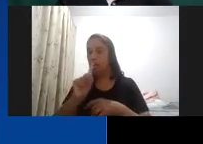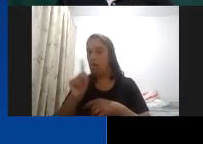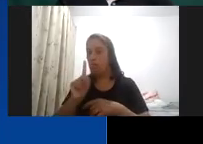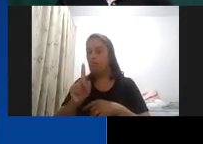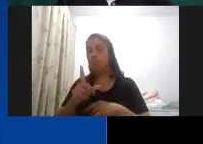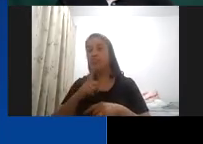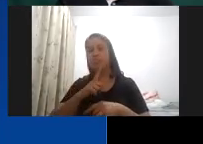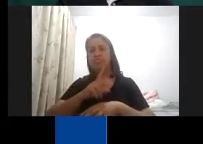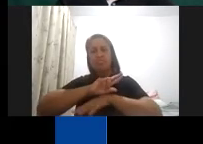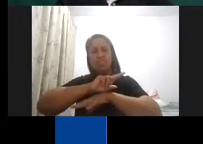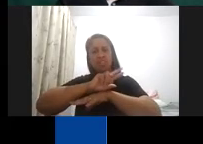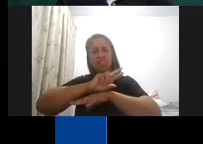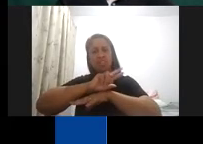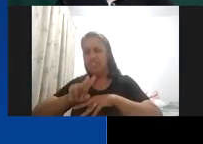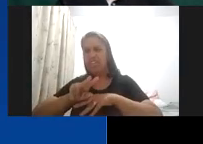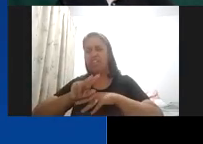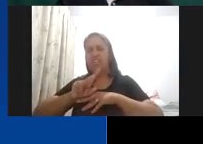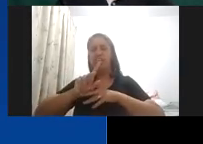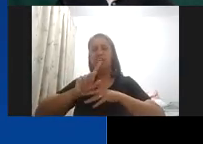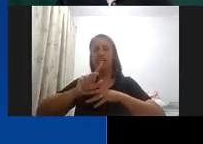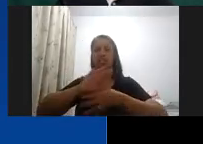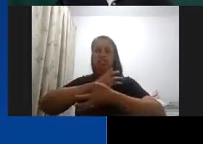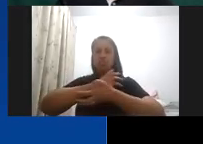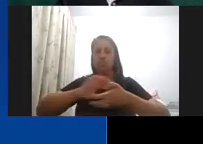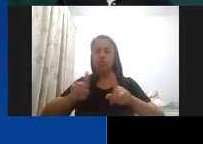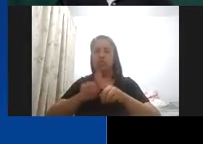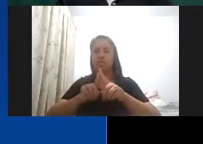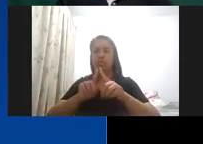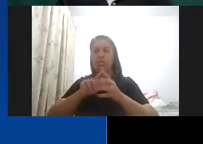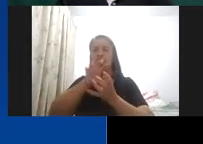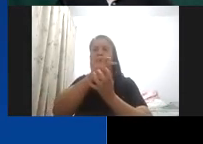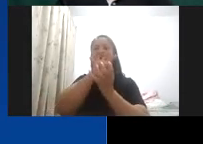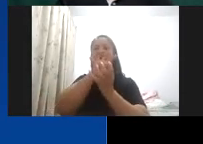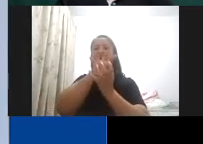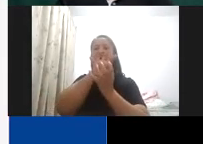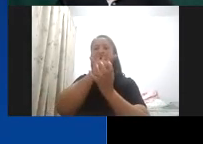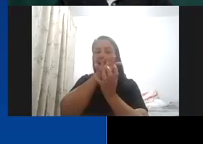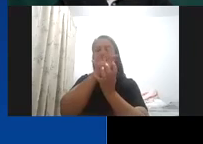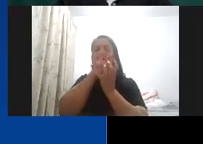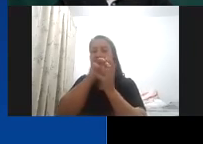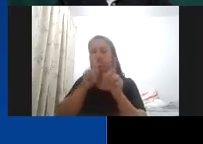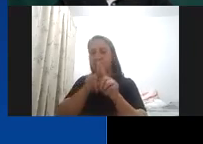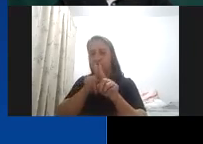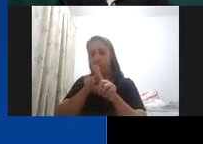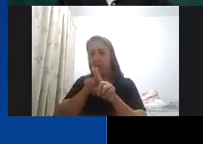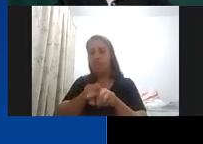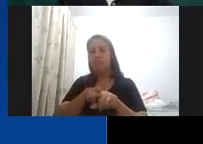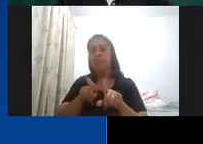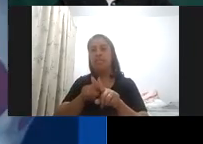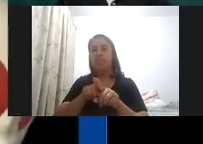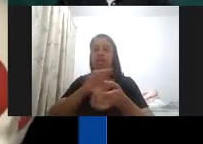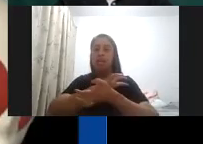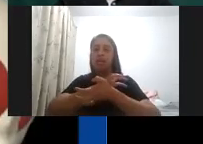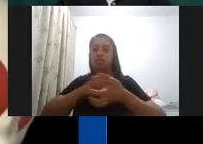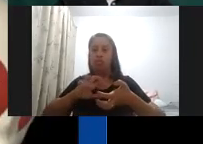da região da articulação temporomandibular, da ATM, né? São músculos que têm uma função